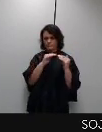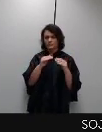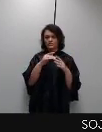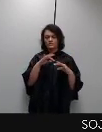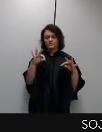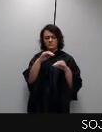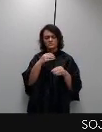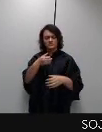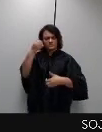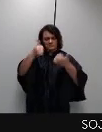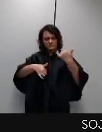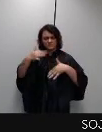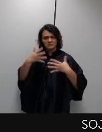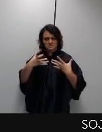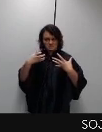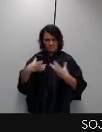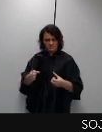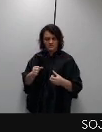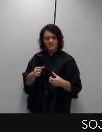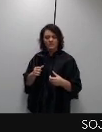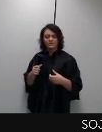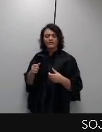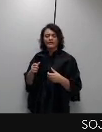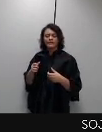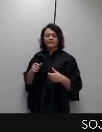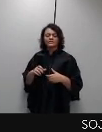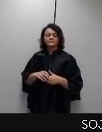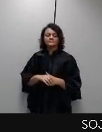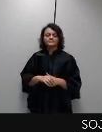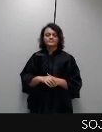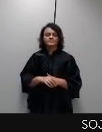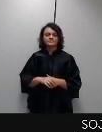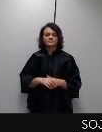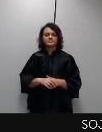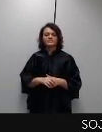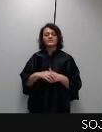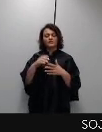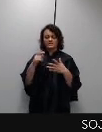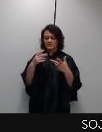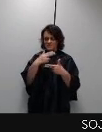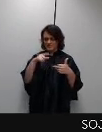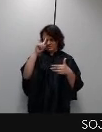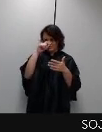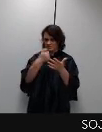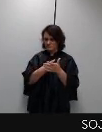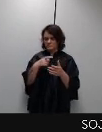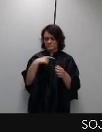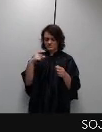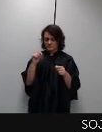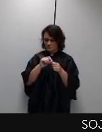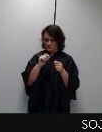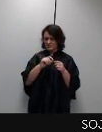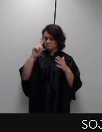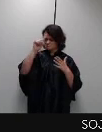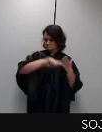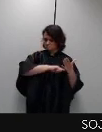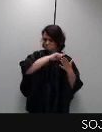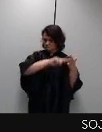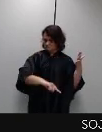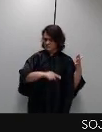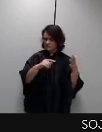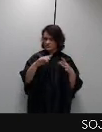declaração para no caso é declarar nulas as decisões que foram proferidas nestes